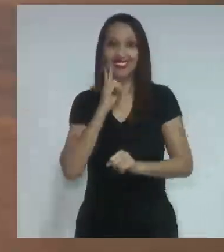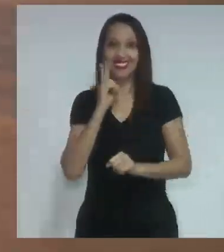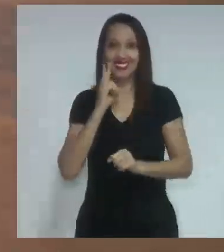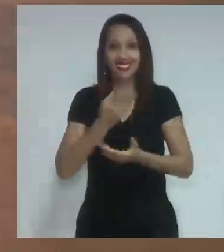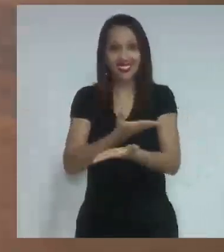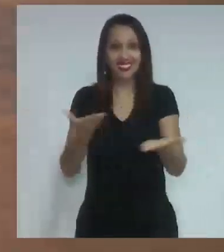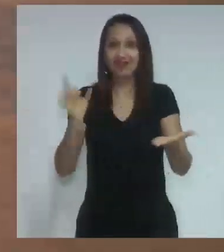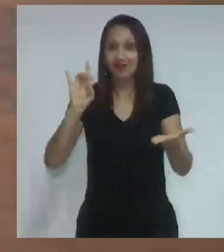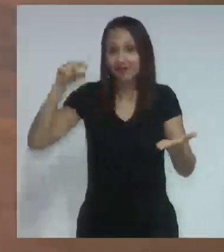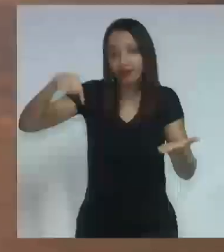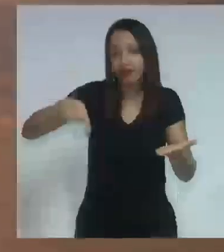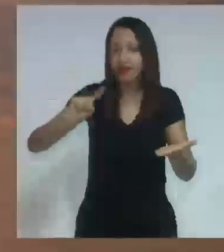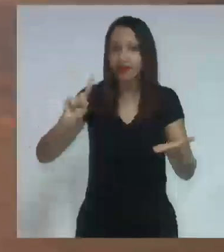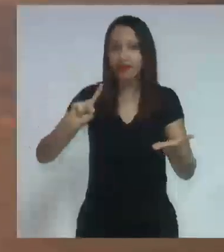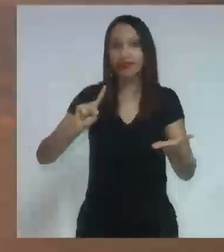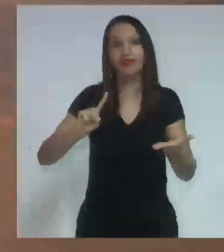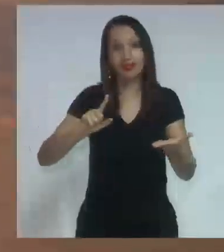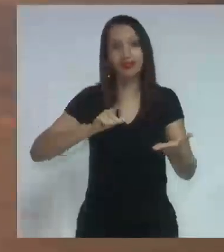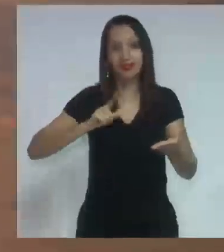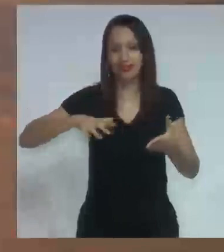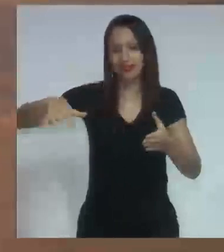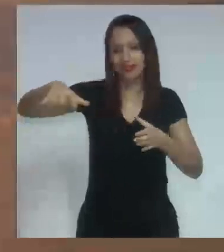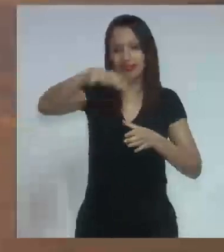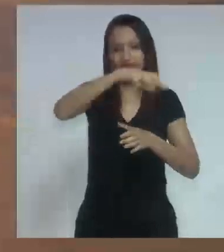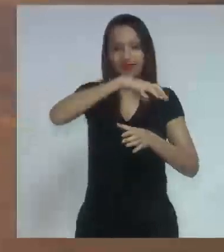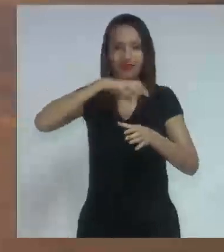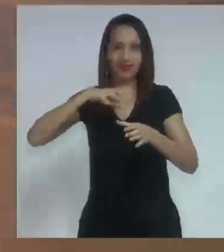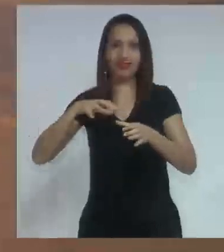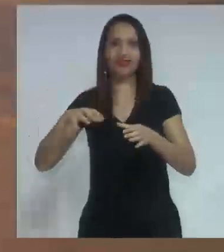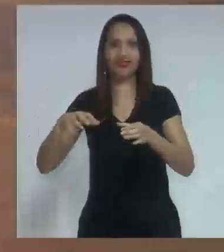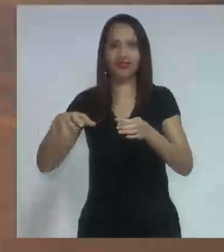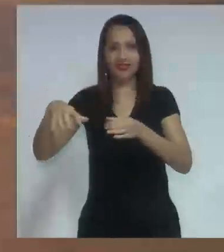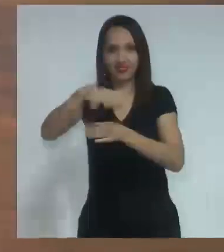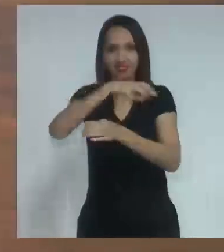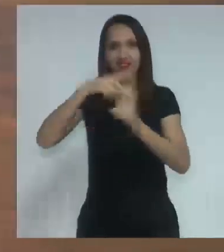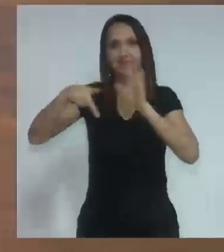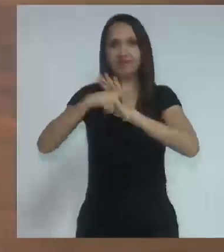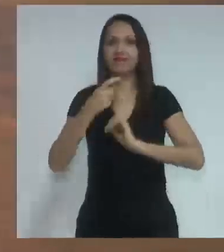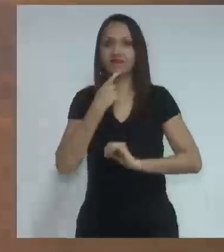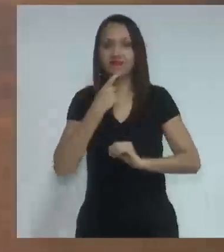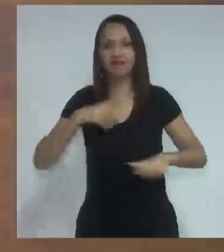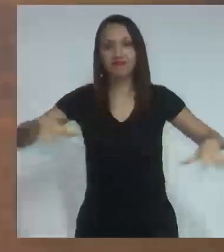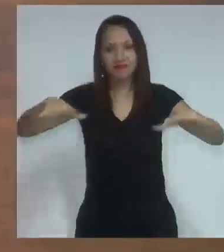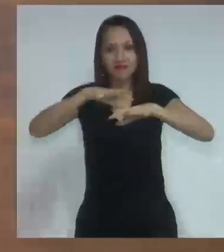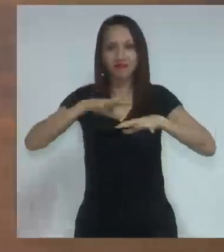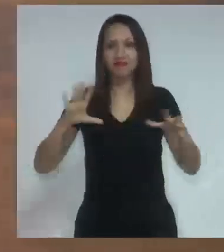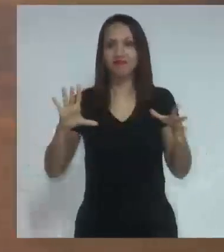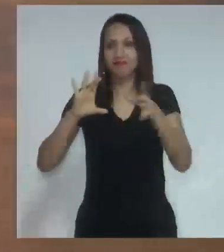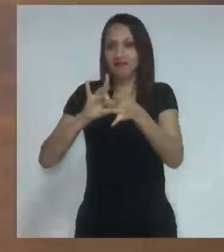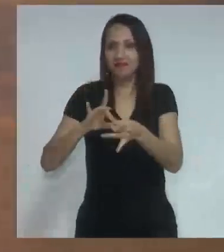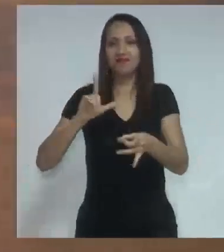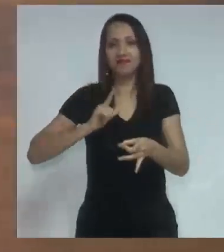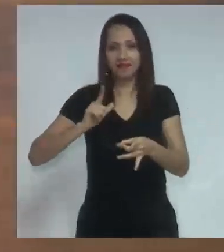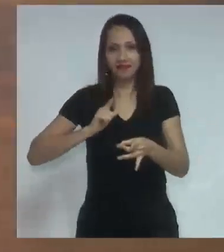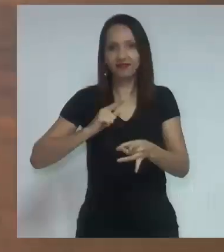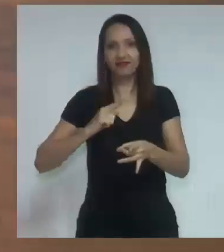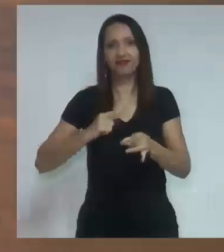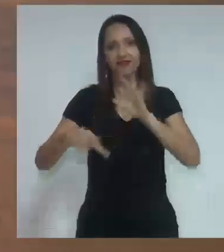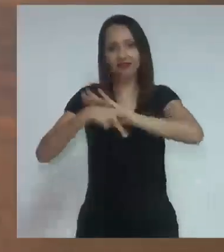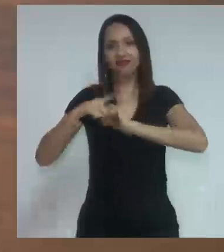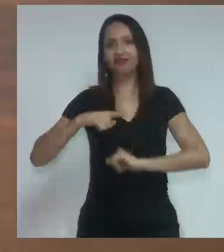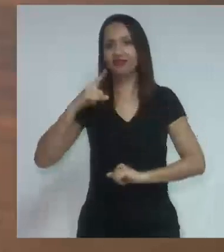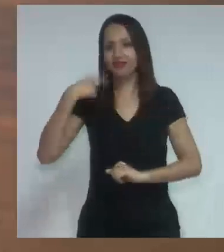Vinhedo, mas na região metropolitana, qual o Vinhedo é inserido. Quero cumprimentar o Donizete Lopes, que passou por essa casa, e